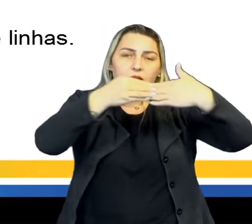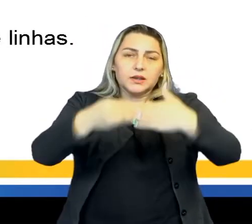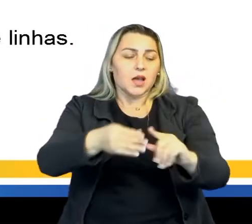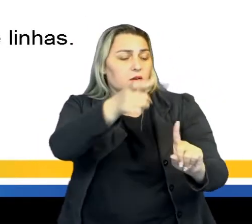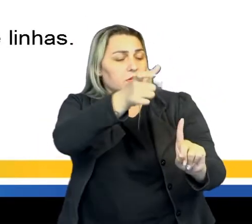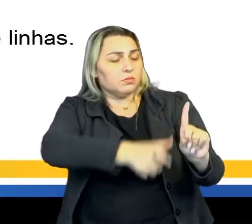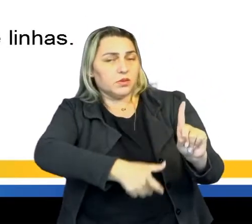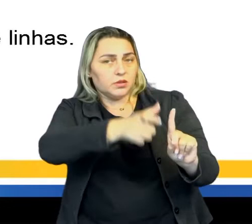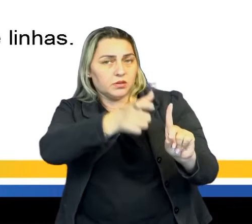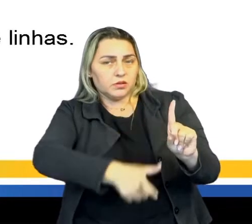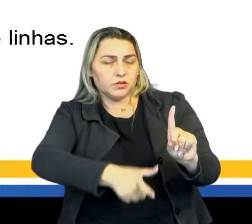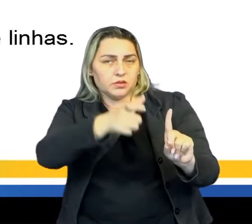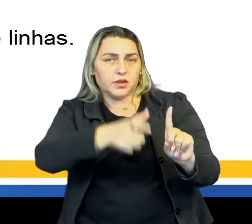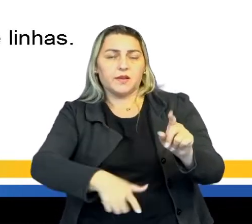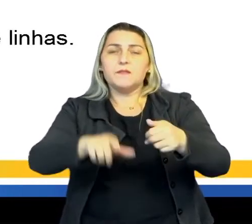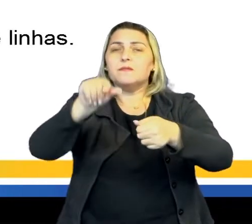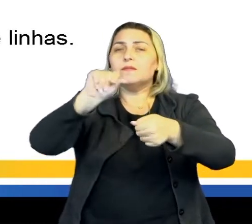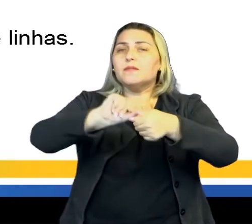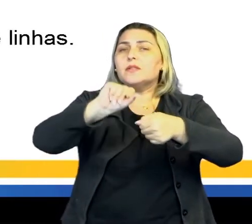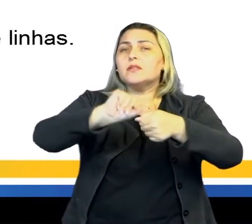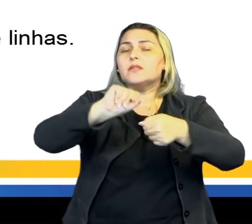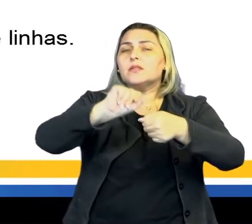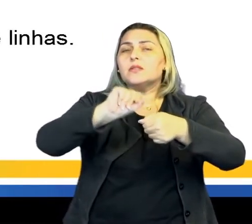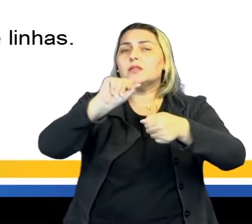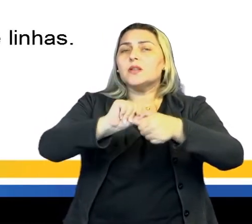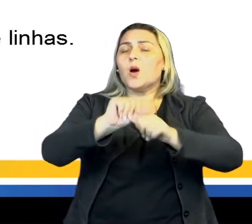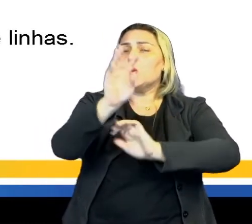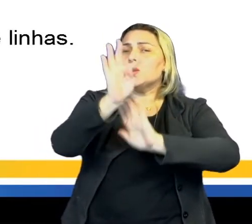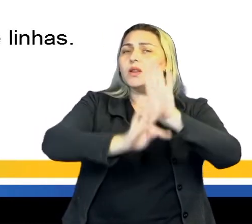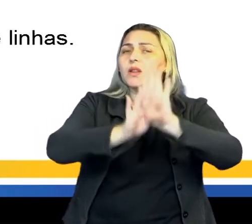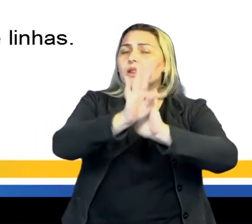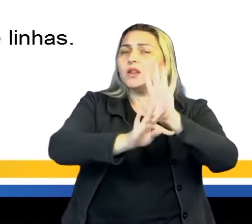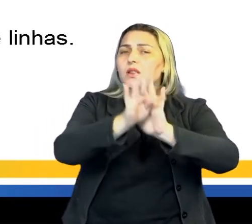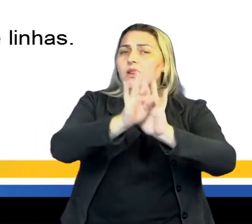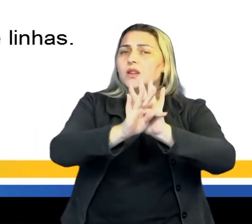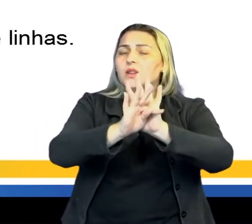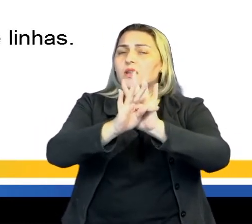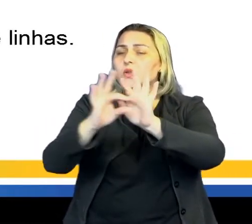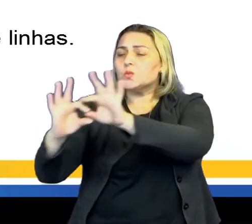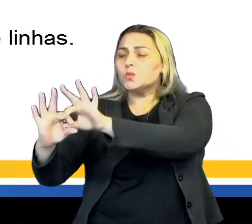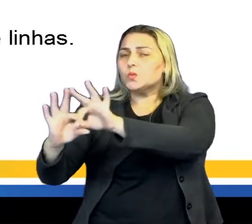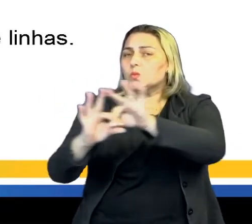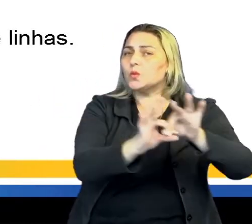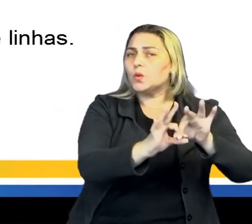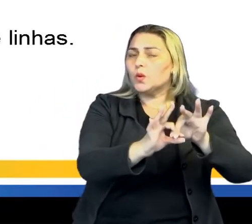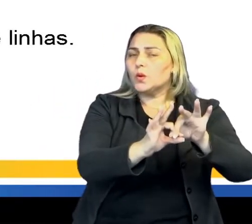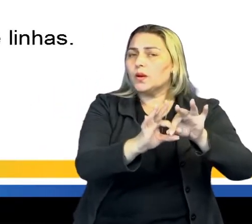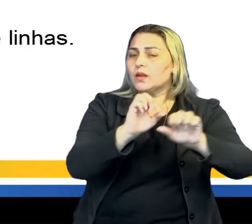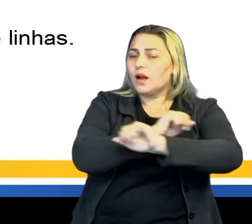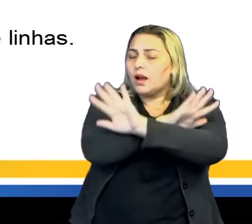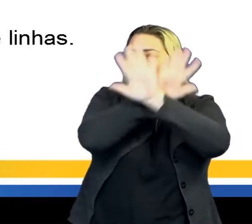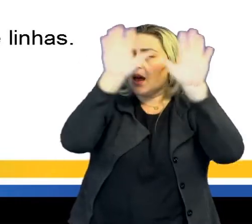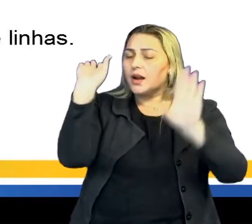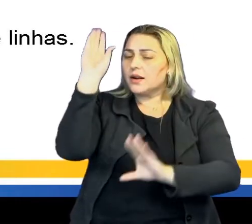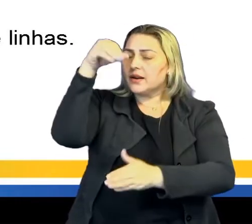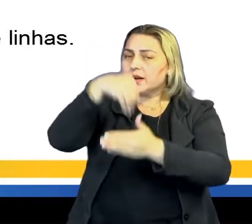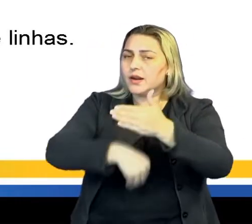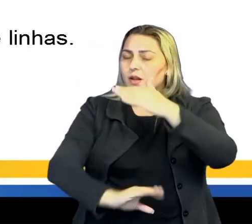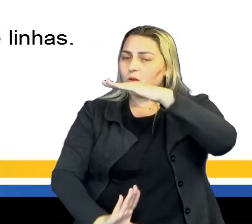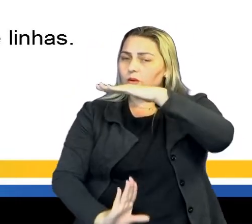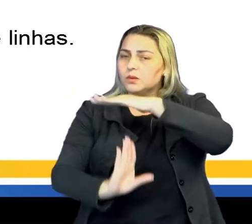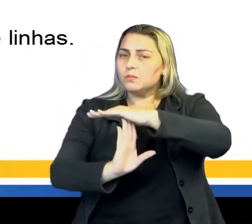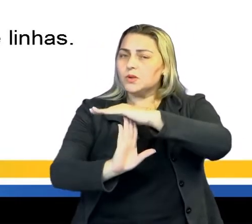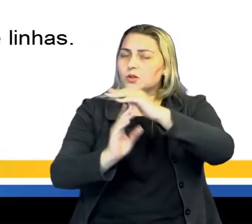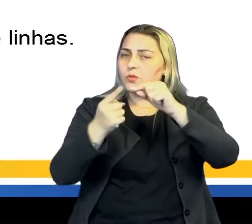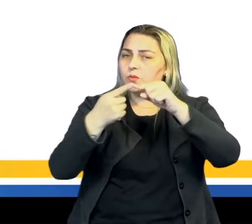os personagens e fazer um texto coerente, coeso, legível, dentro do limite